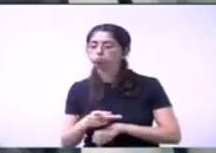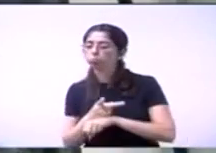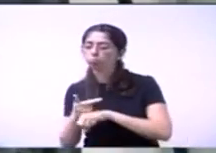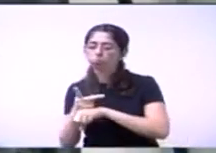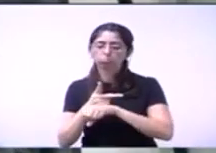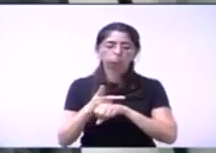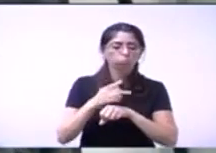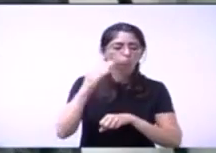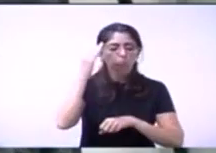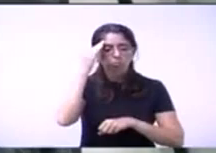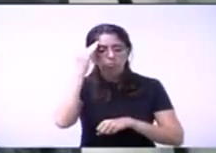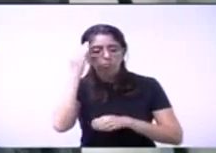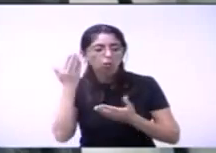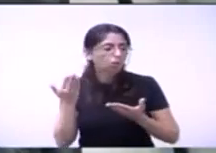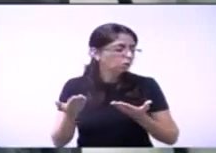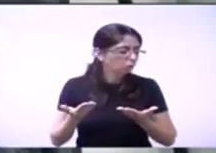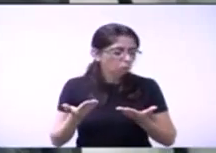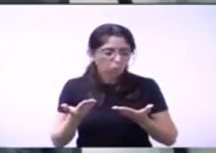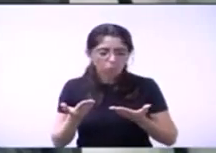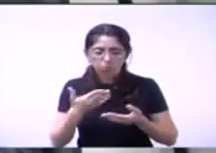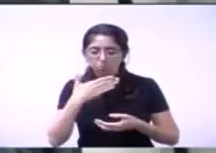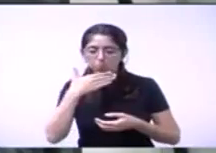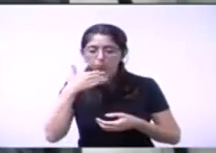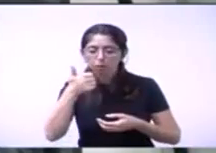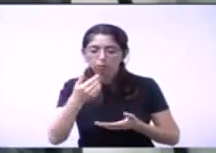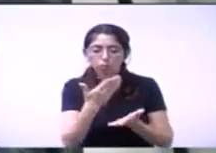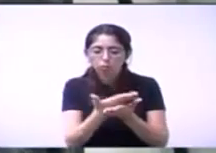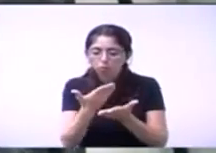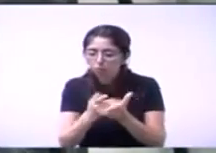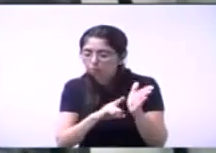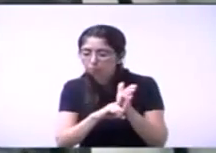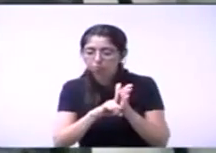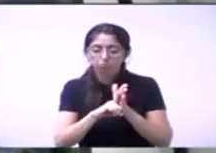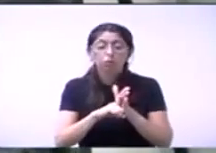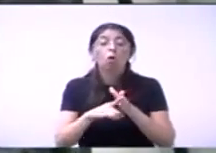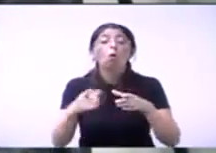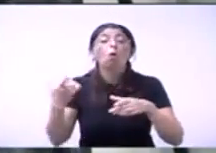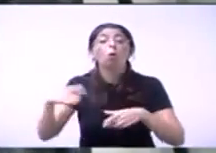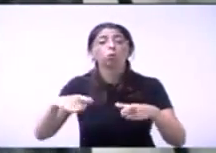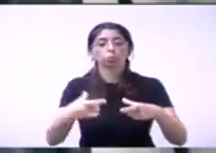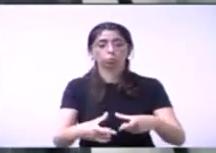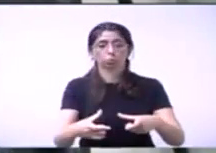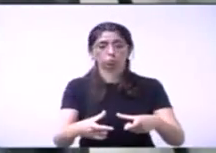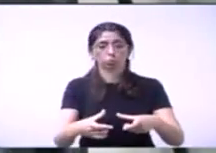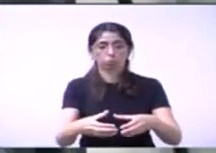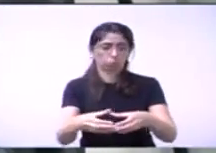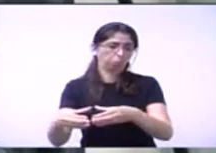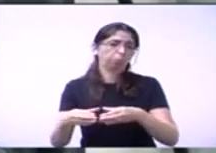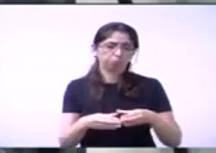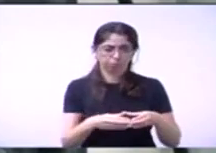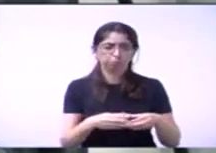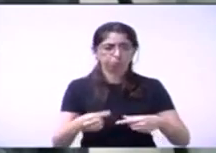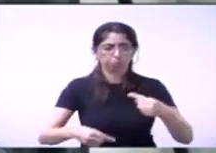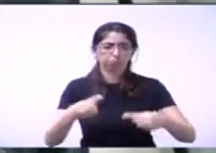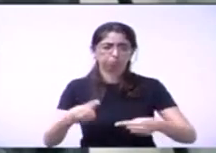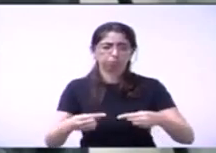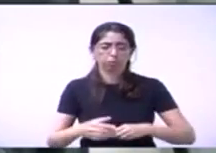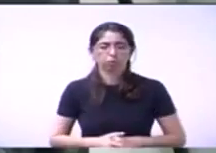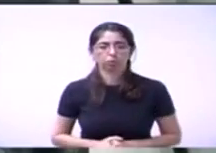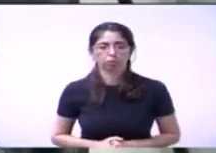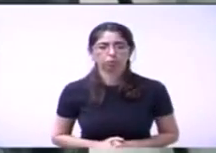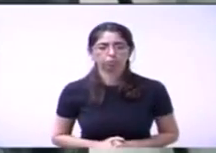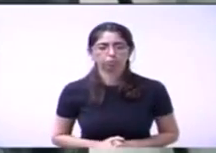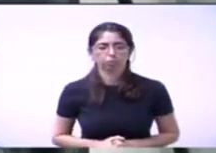partidos sedimentados no país, sedimentados na cidade. E